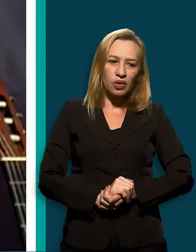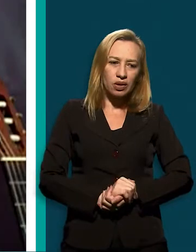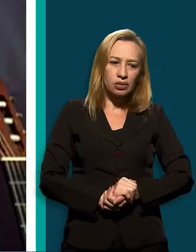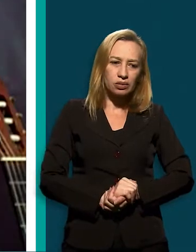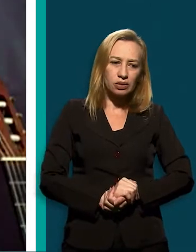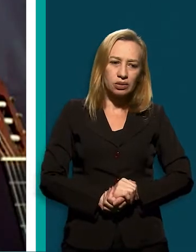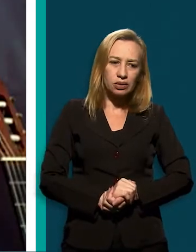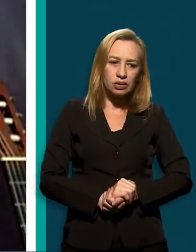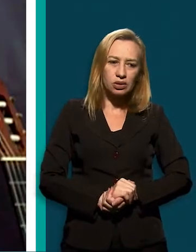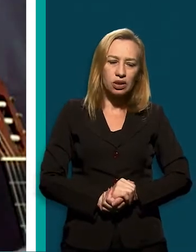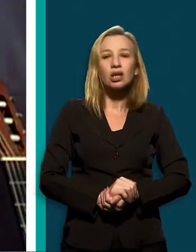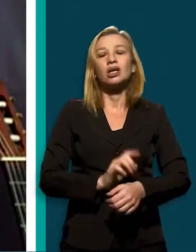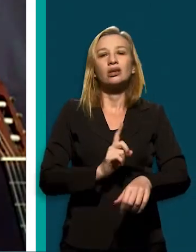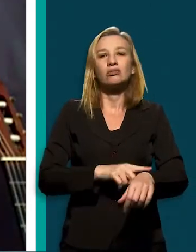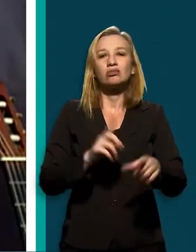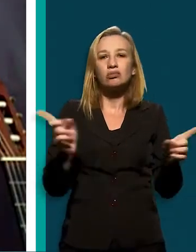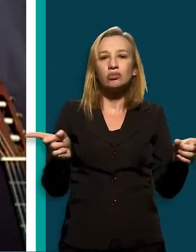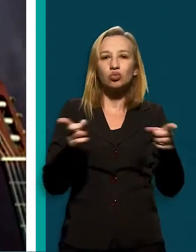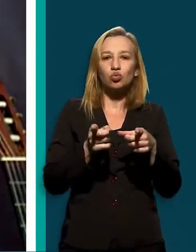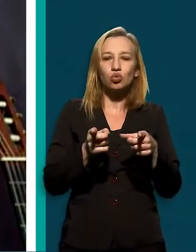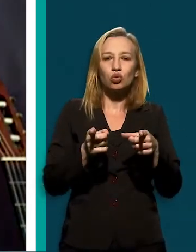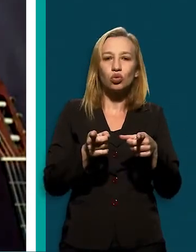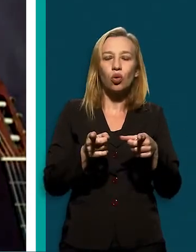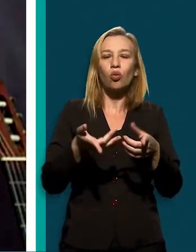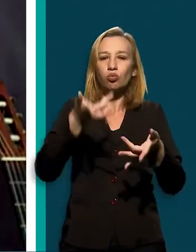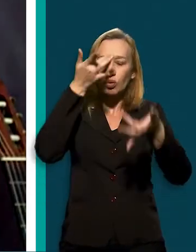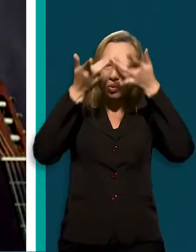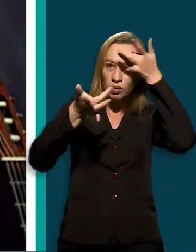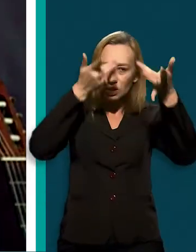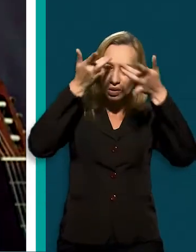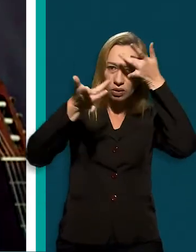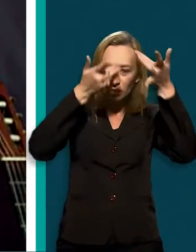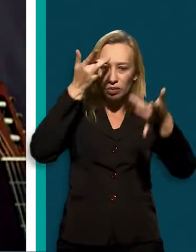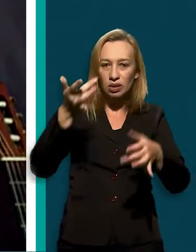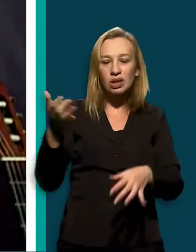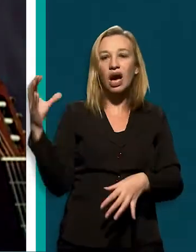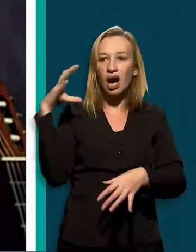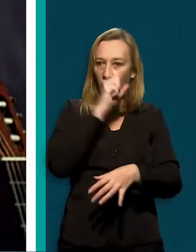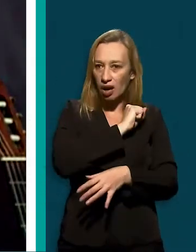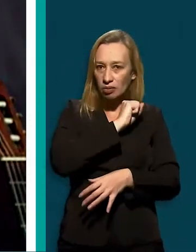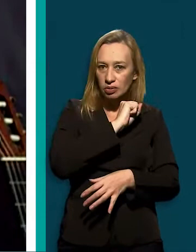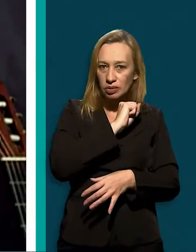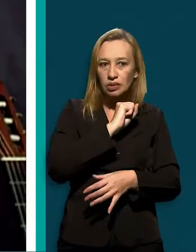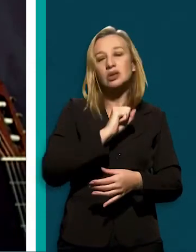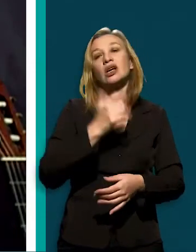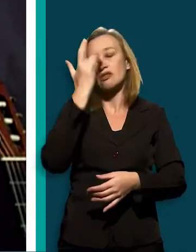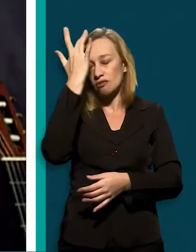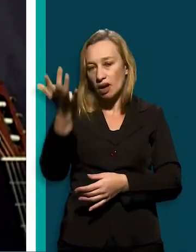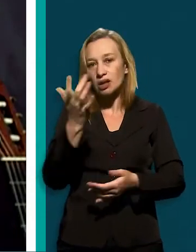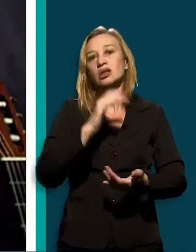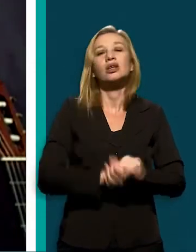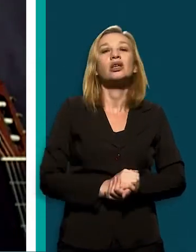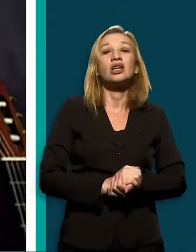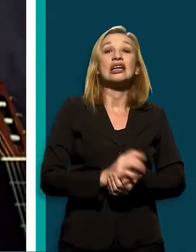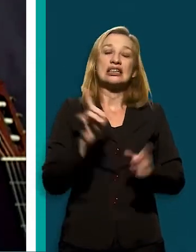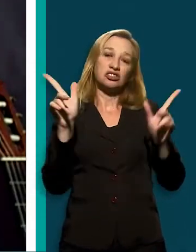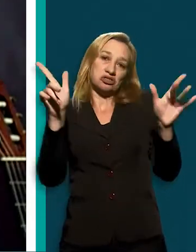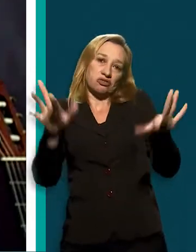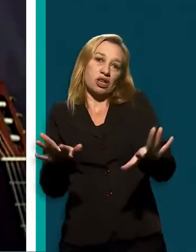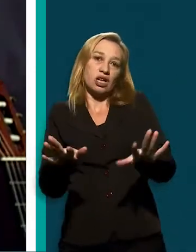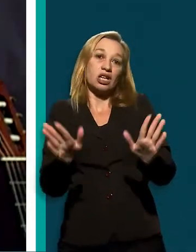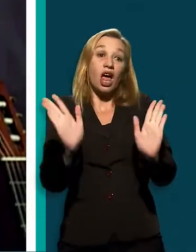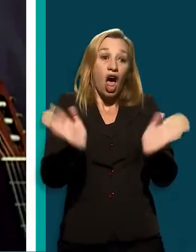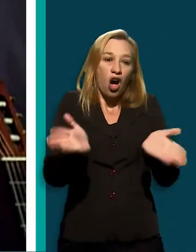assim, consequências mais curtas, eles conseguem memorizar e assim acaba executando de uma maneira mais fácil. Porque